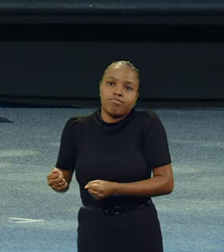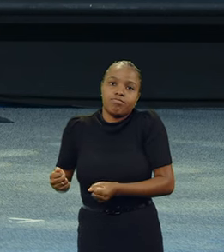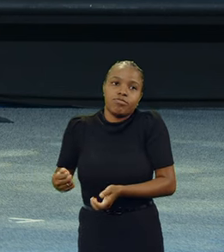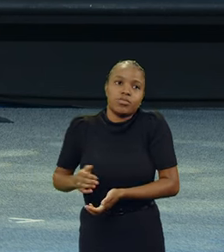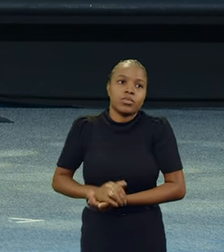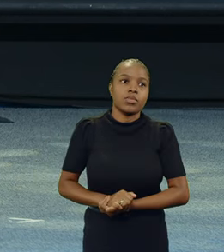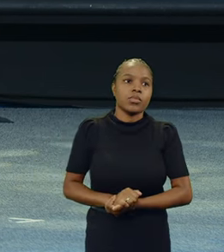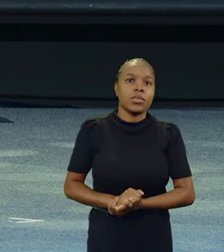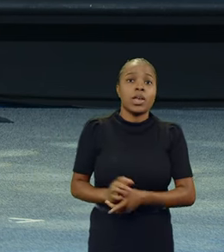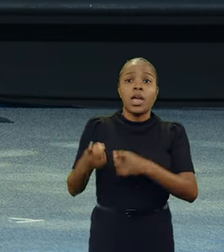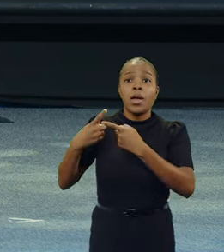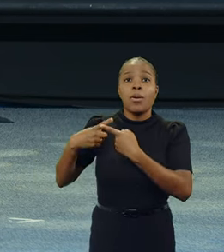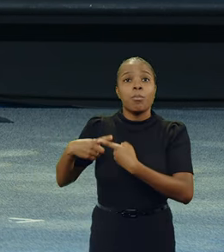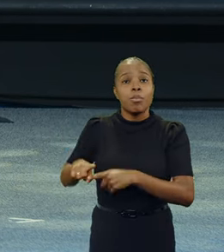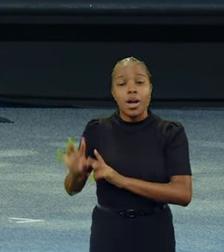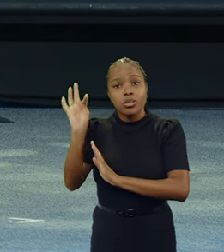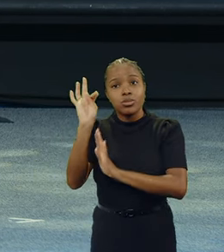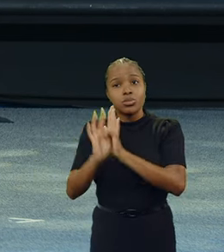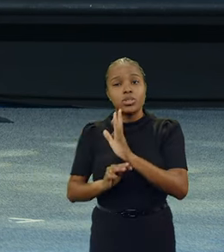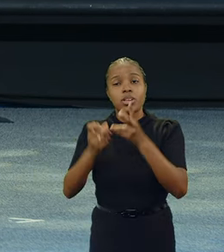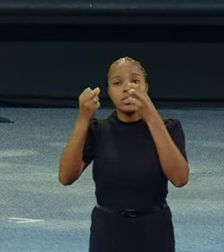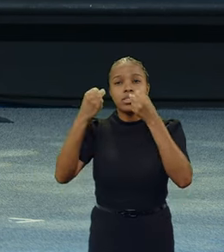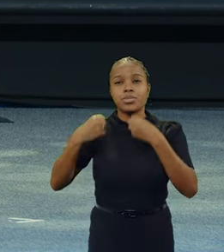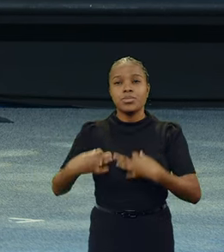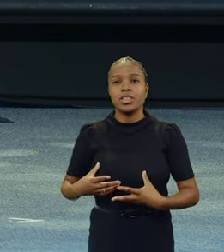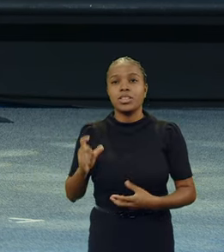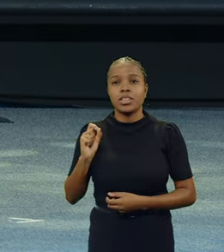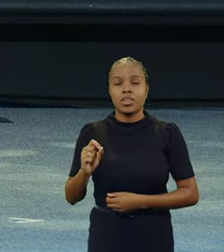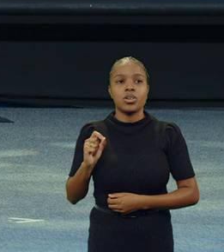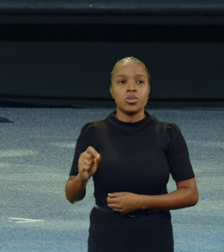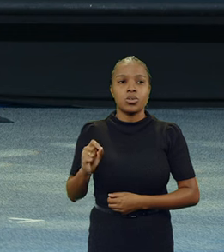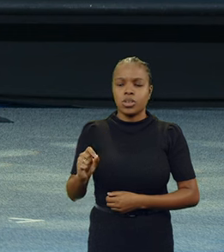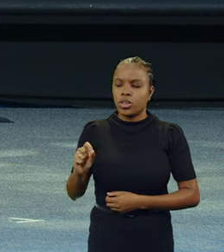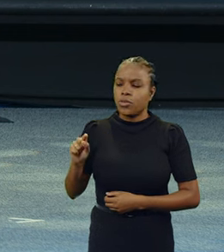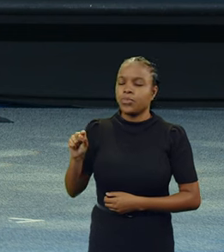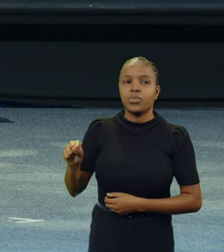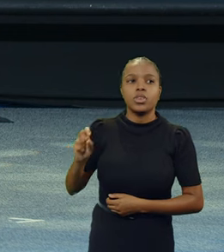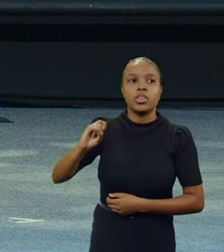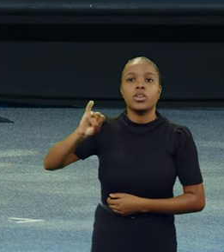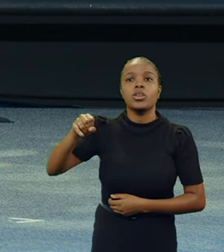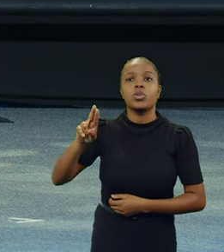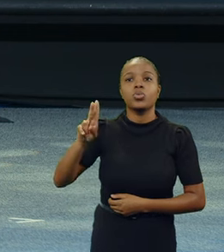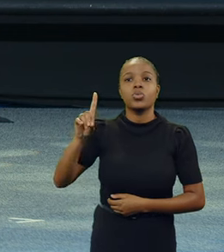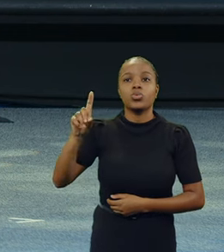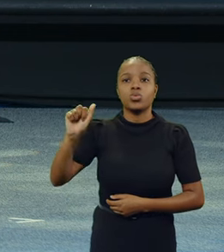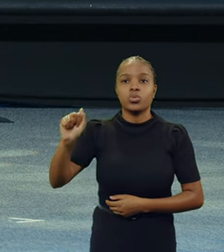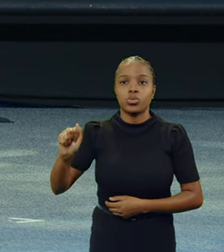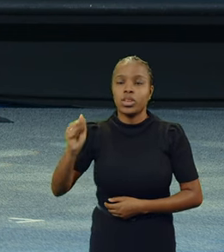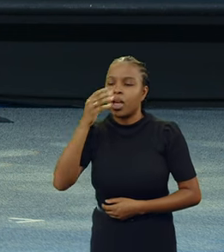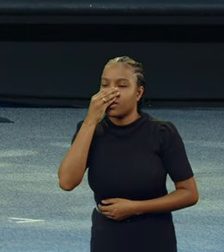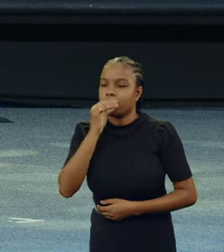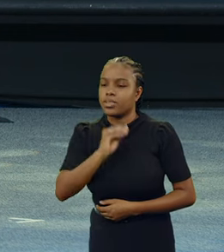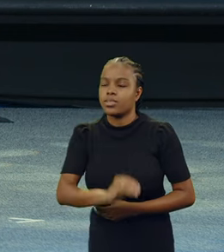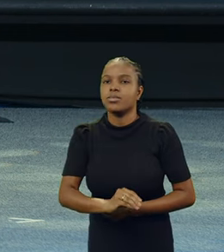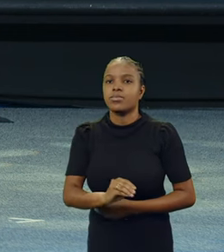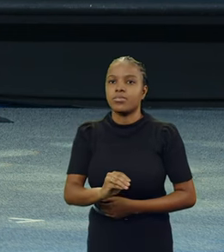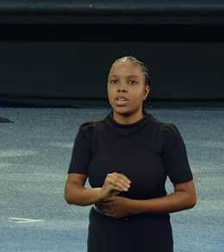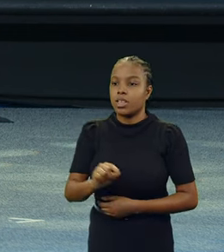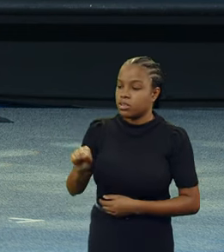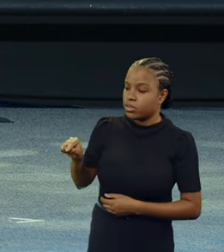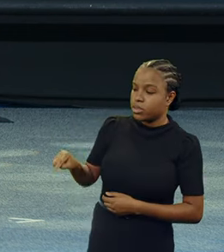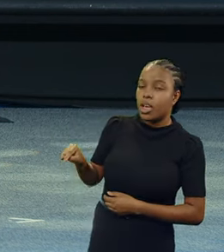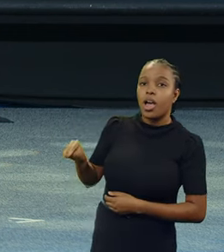Mas acontece que o texto vai dizer que Judá despreza Tamar. Ele manda Tamar